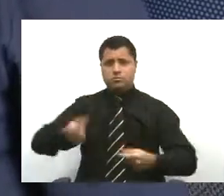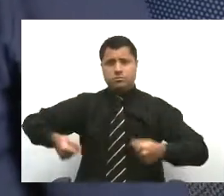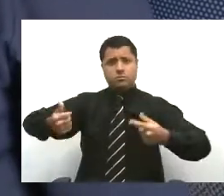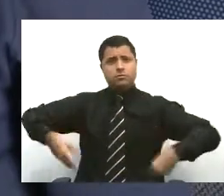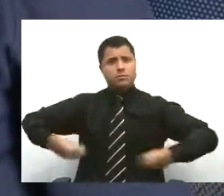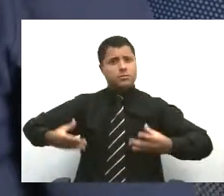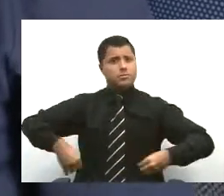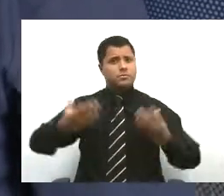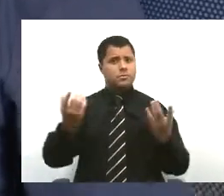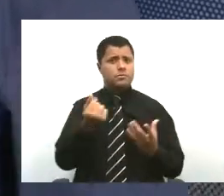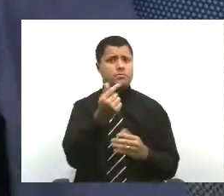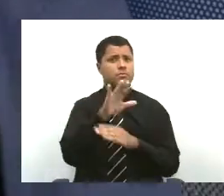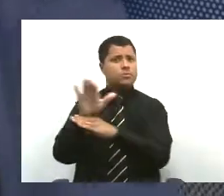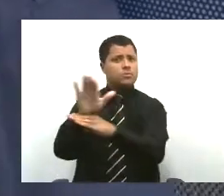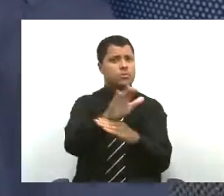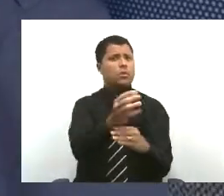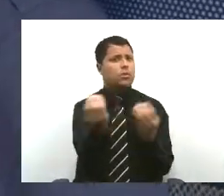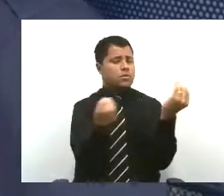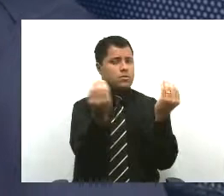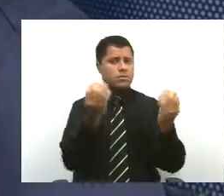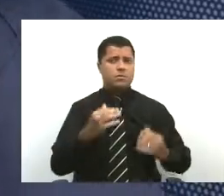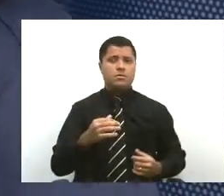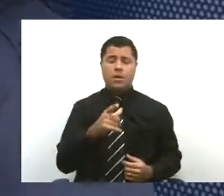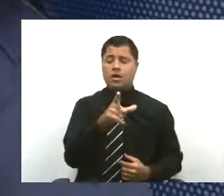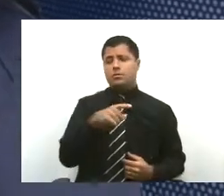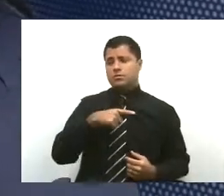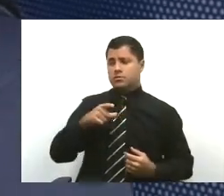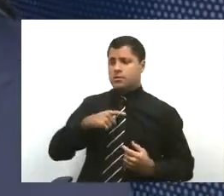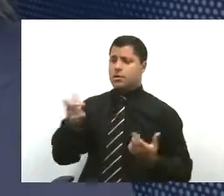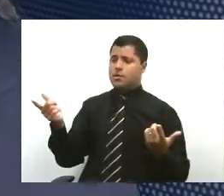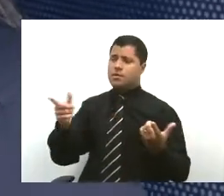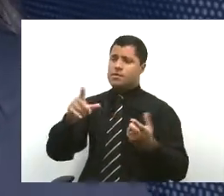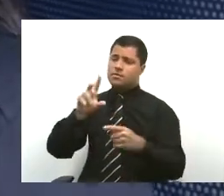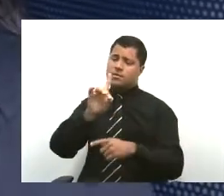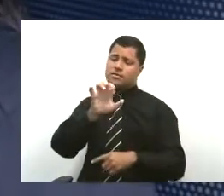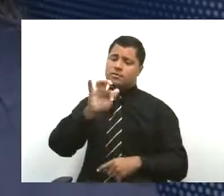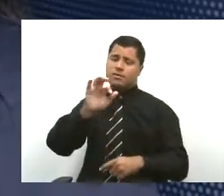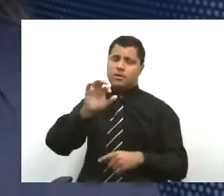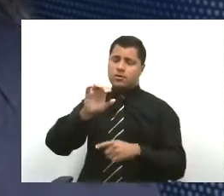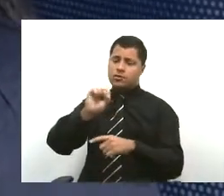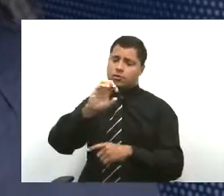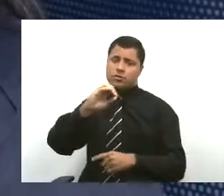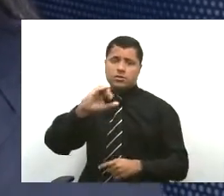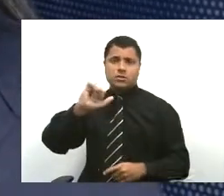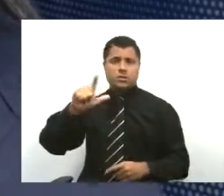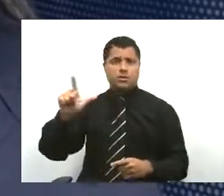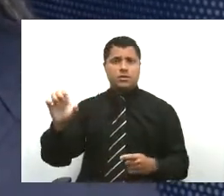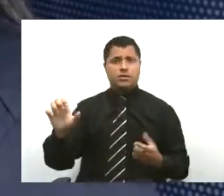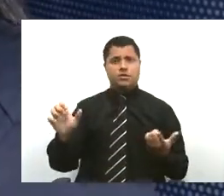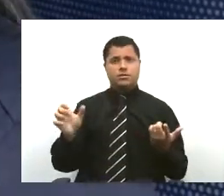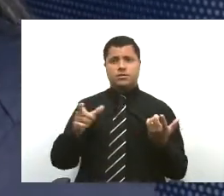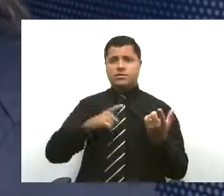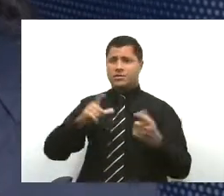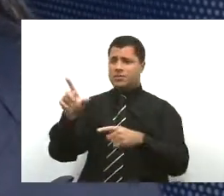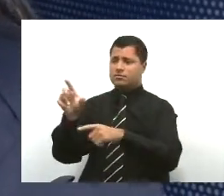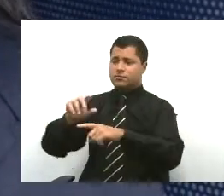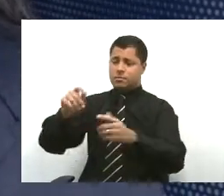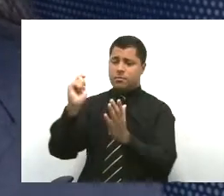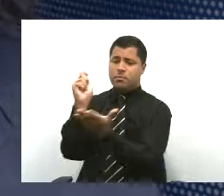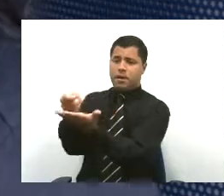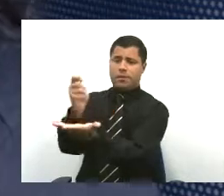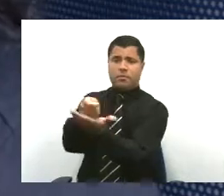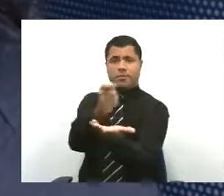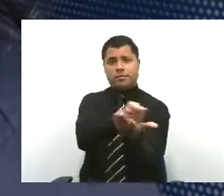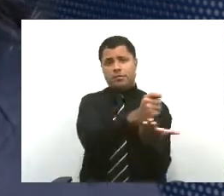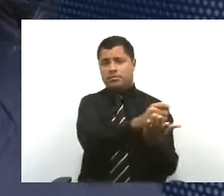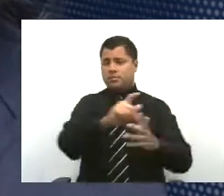investido? Investido nas locações sociais, nos equipamentos para a Defesa Civil e também no número de, no pagamento, folha de